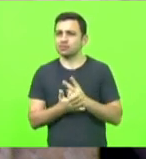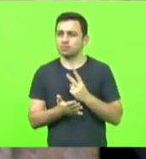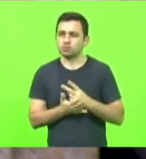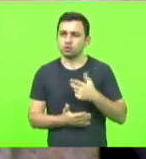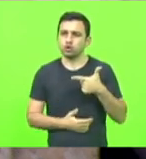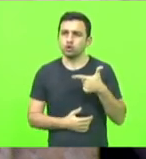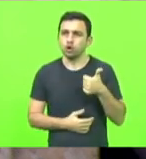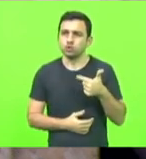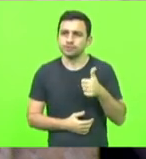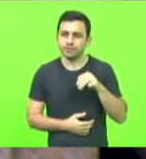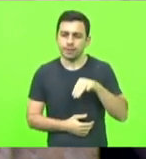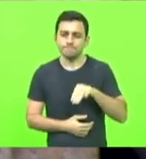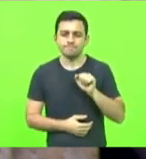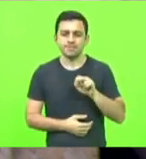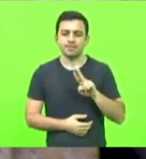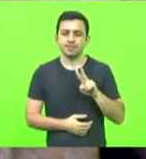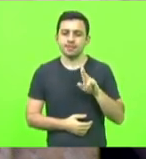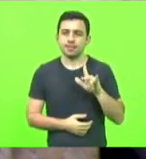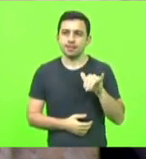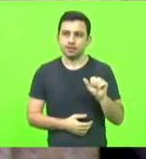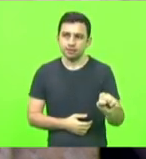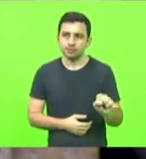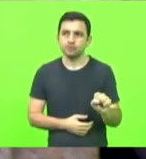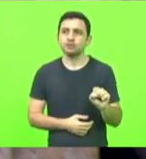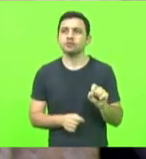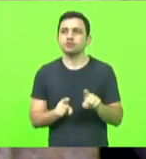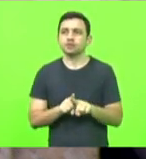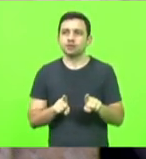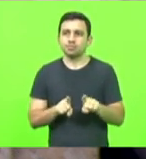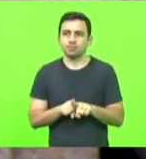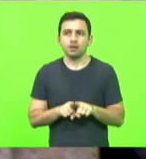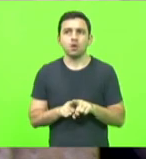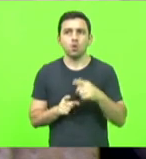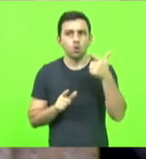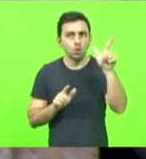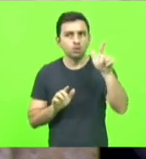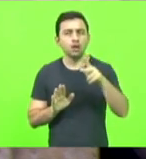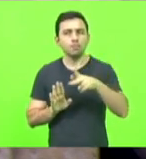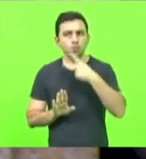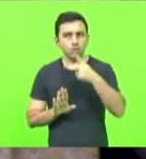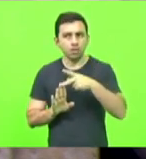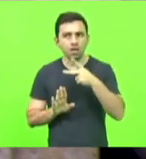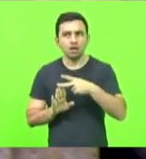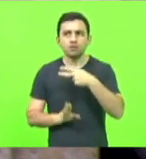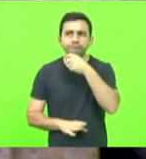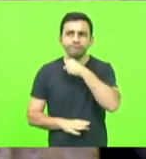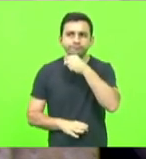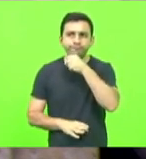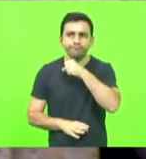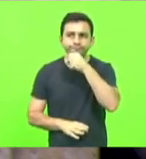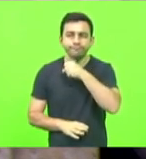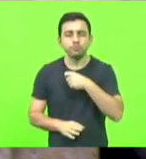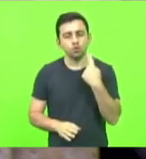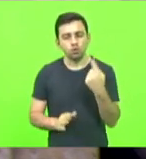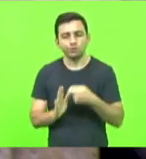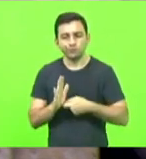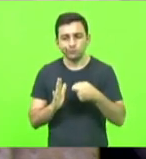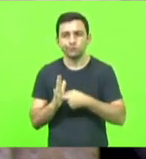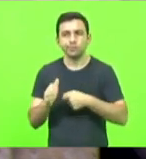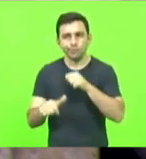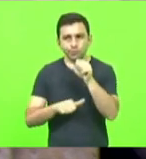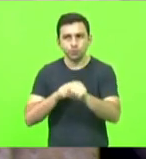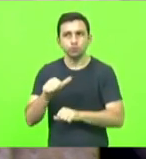não foi fácil chegar até aqui, e outras portarias ali em Brasília, antigas, que temos que reaver, estamos lutando e muito trabalhando